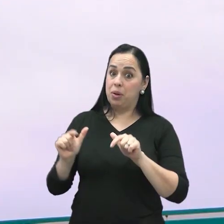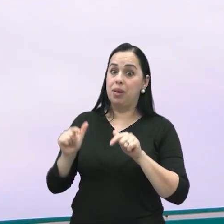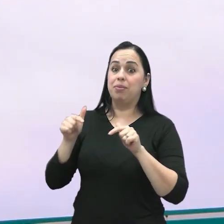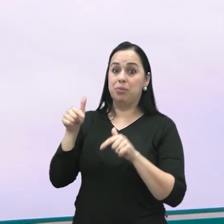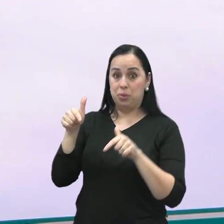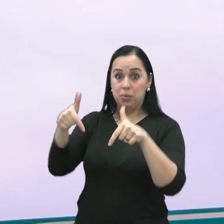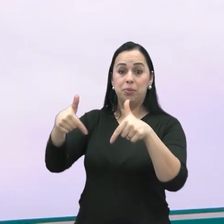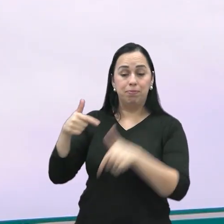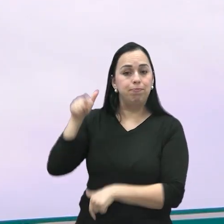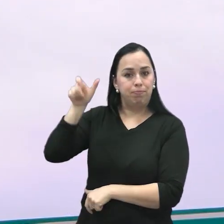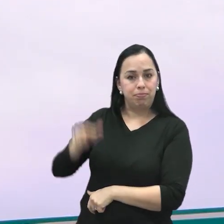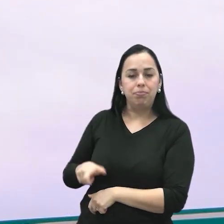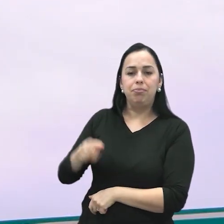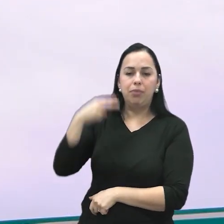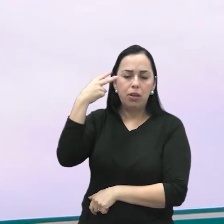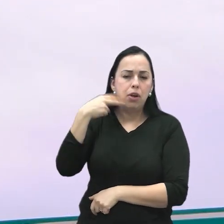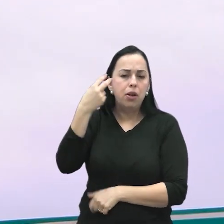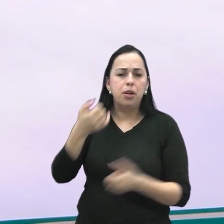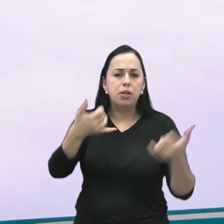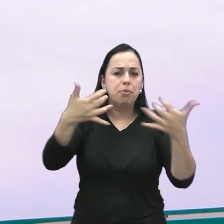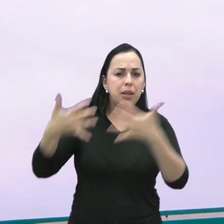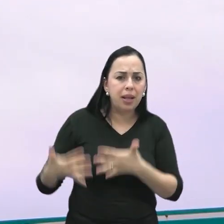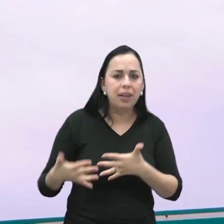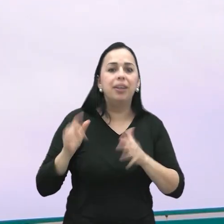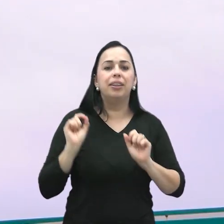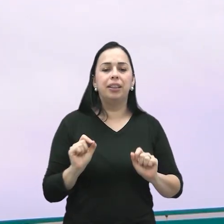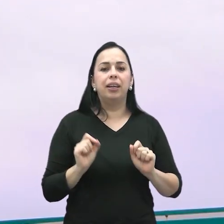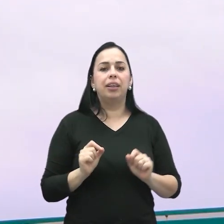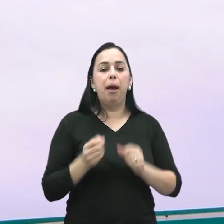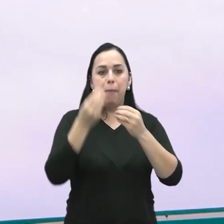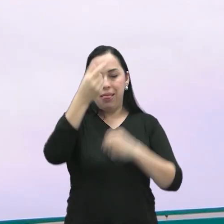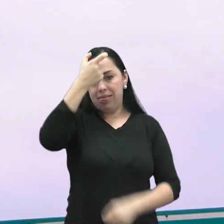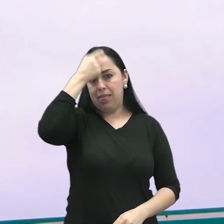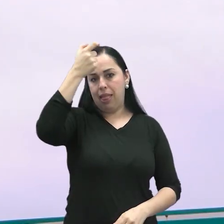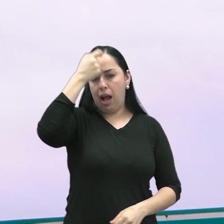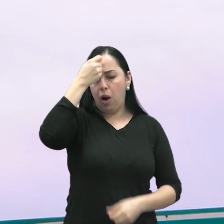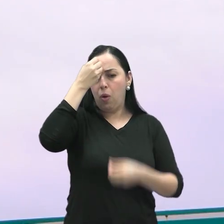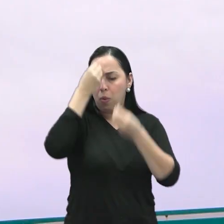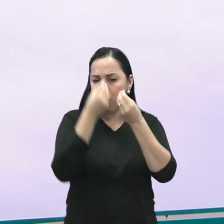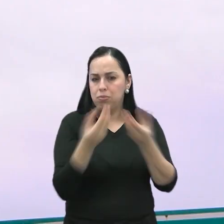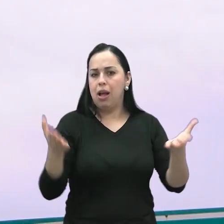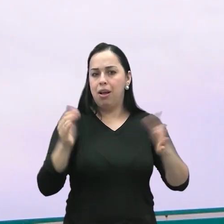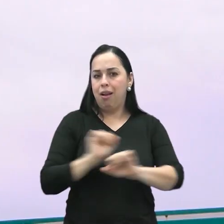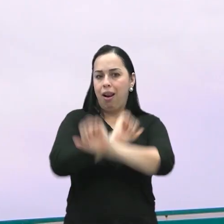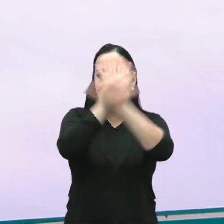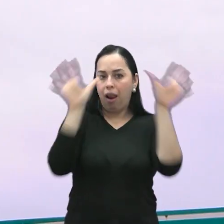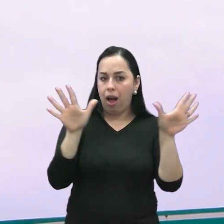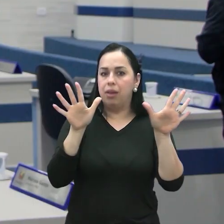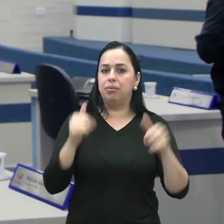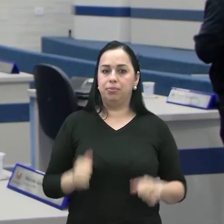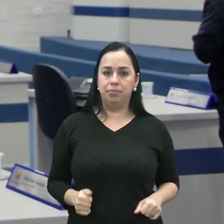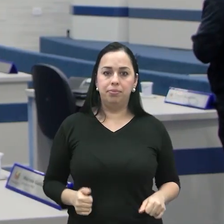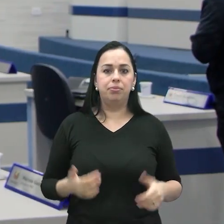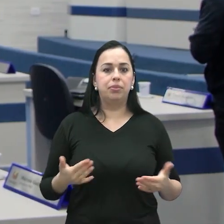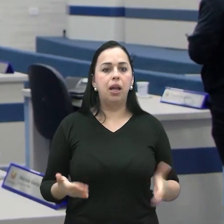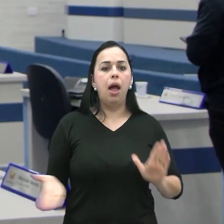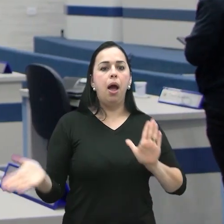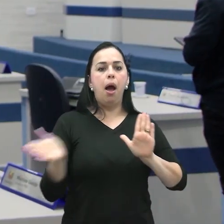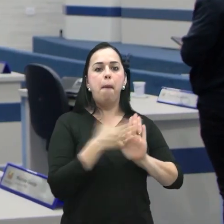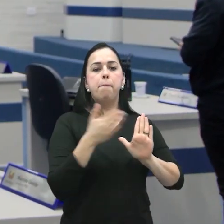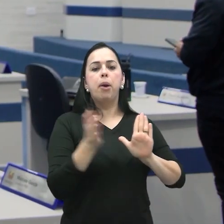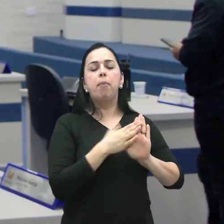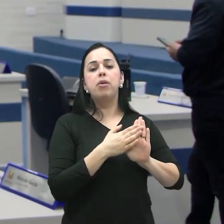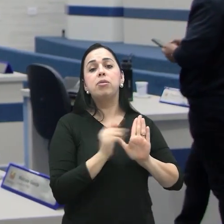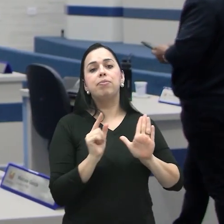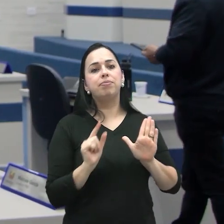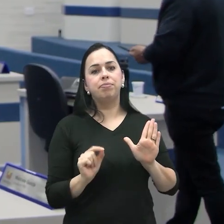O Legislativo espera que a sinalização ainda ajude na consciência de quem dirige pelas vias. O que essa proposta que está